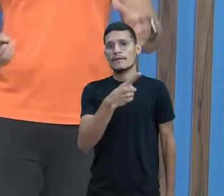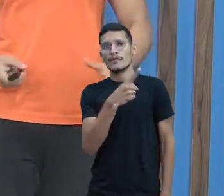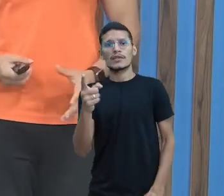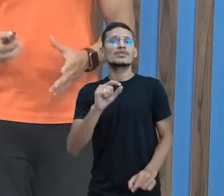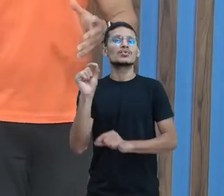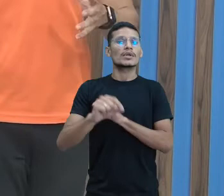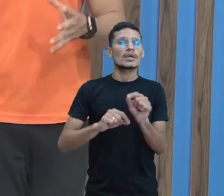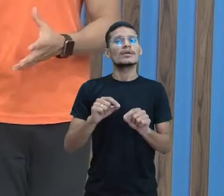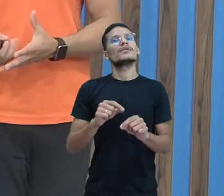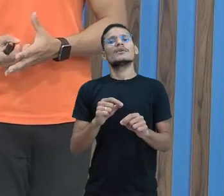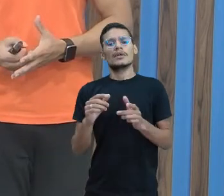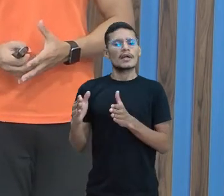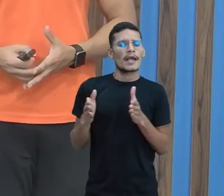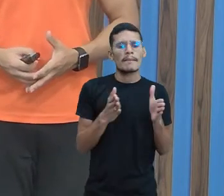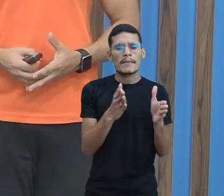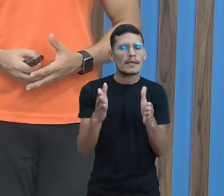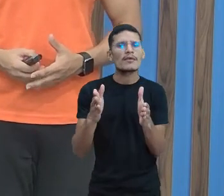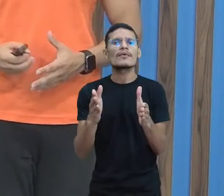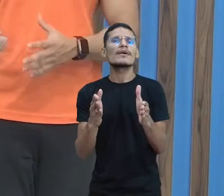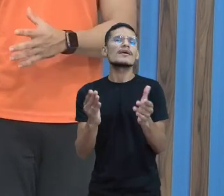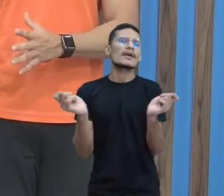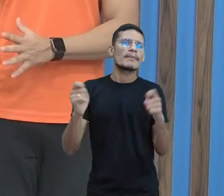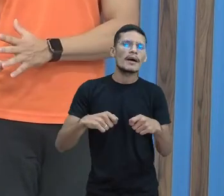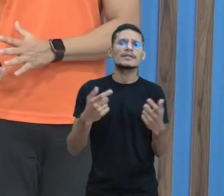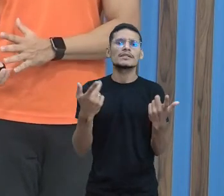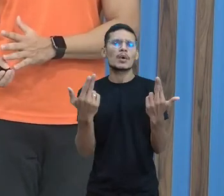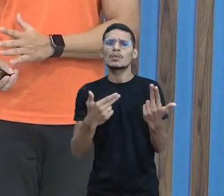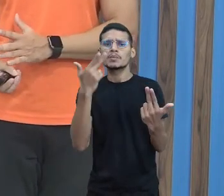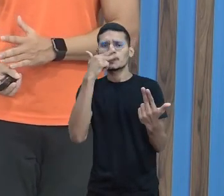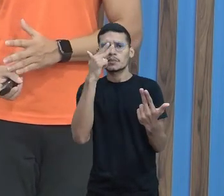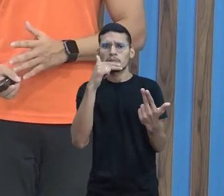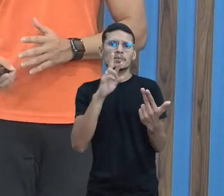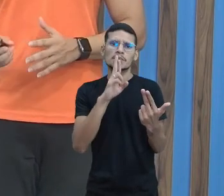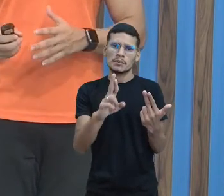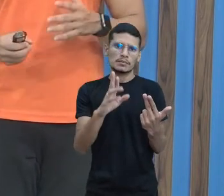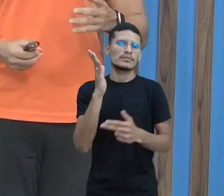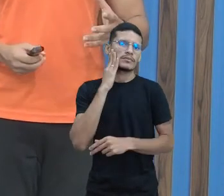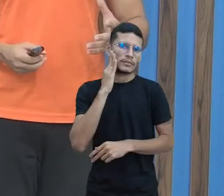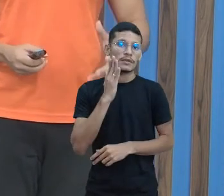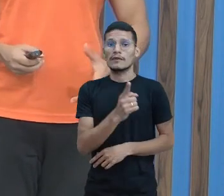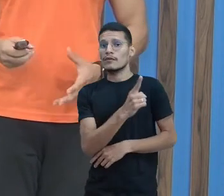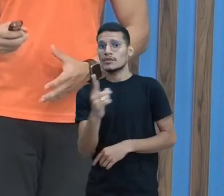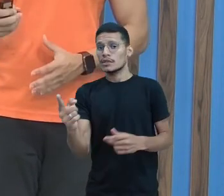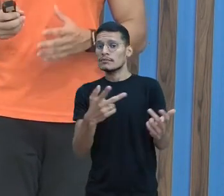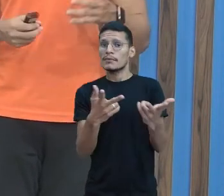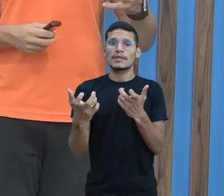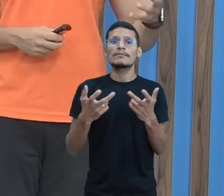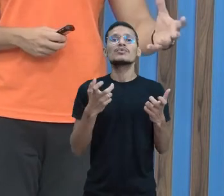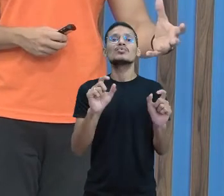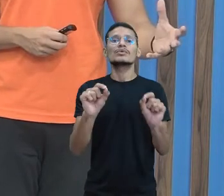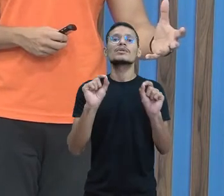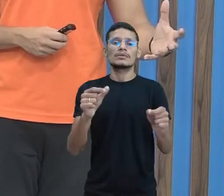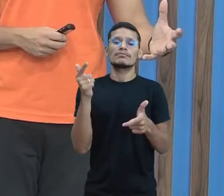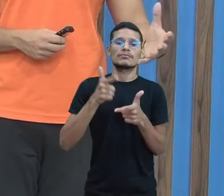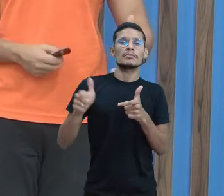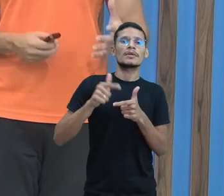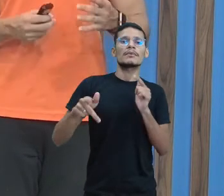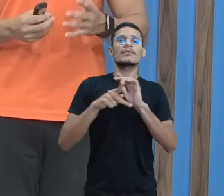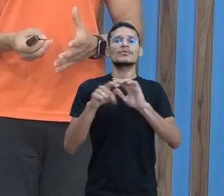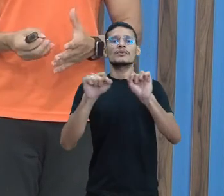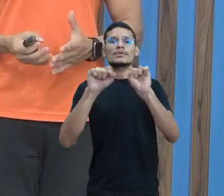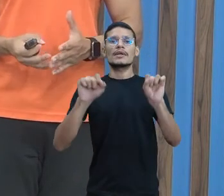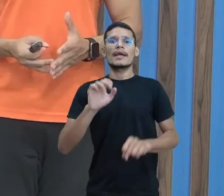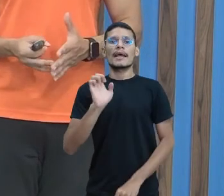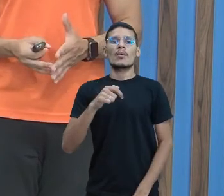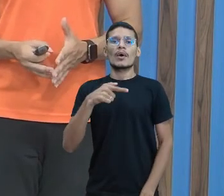notar que todos os caminhos levam para a mesma resposta, tá? Então, você vai ver que em um probleminha de sistema de equação é